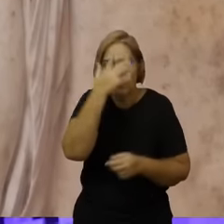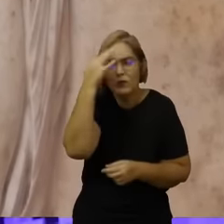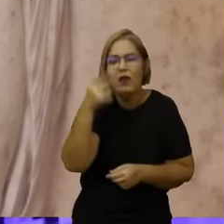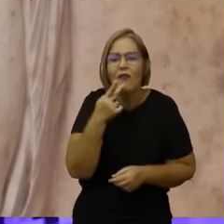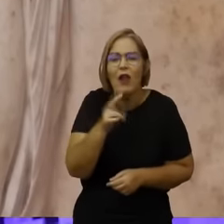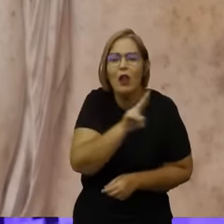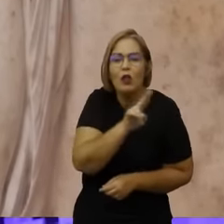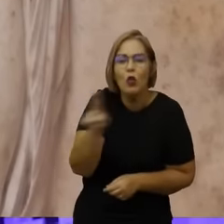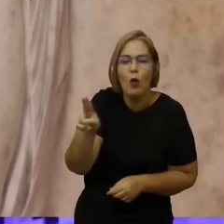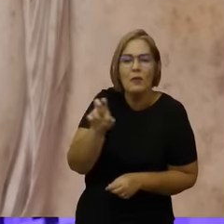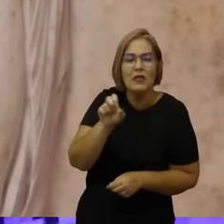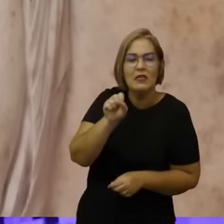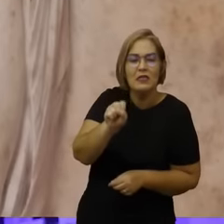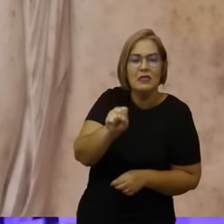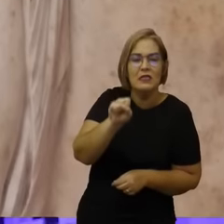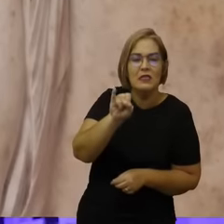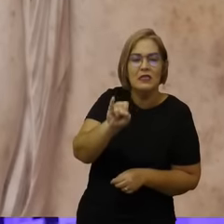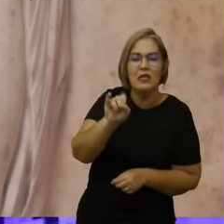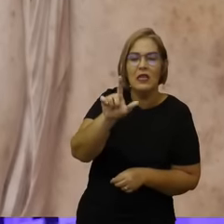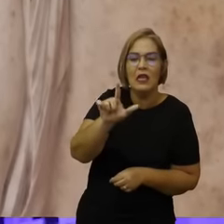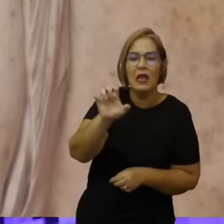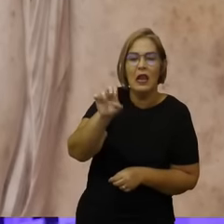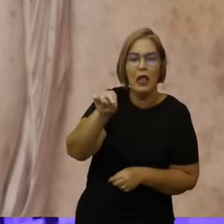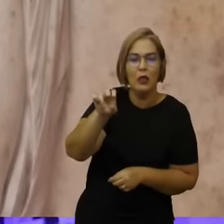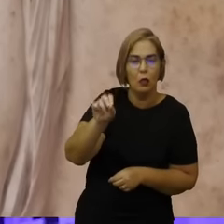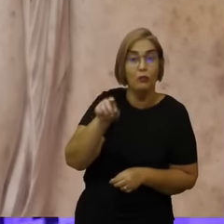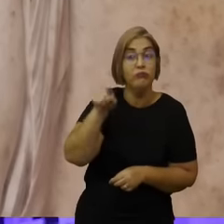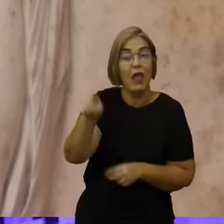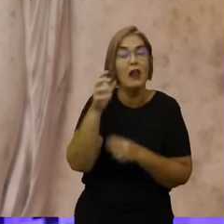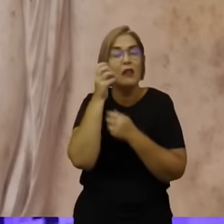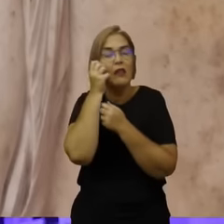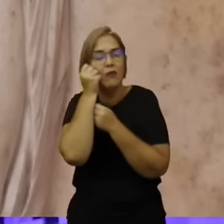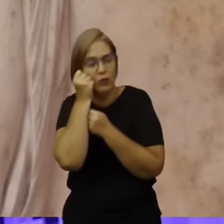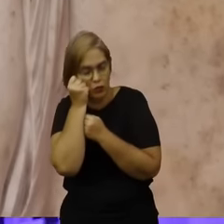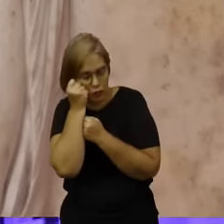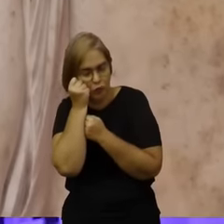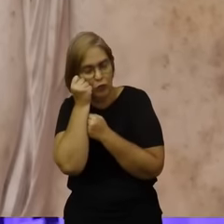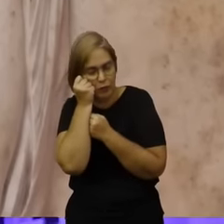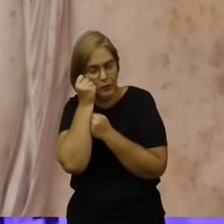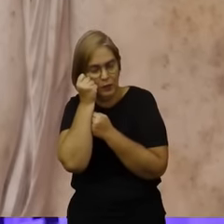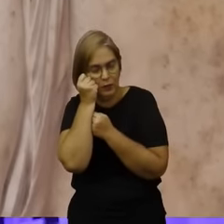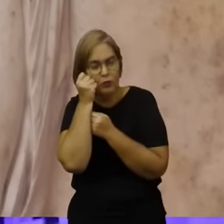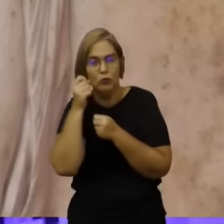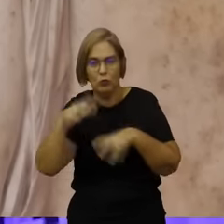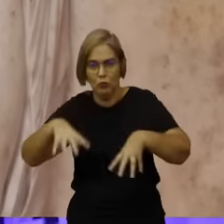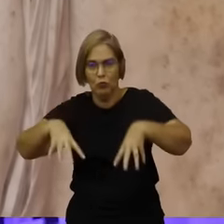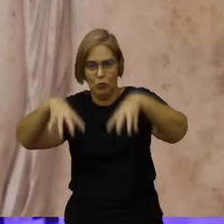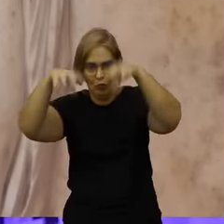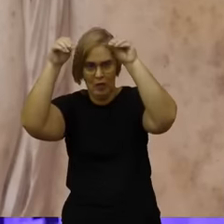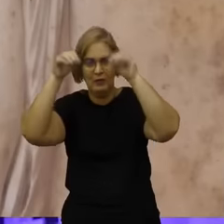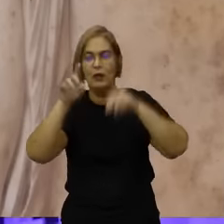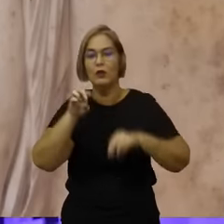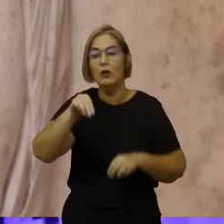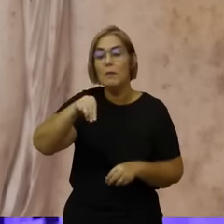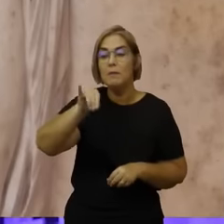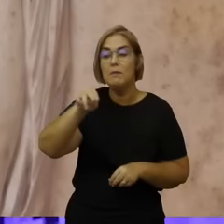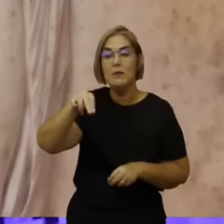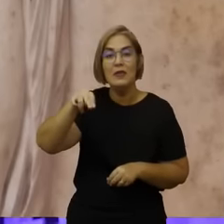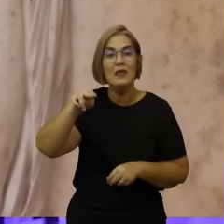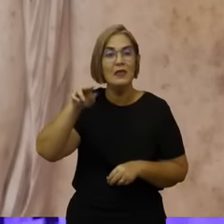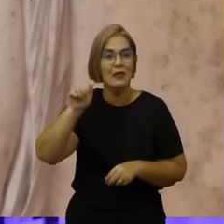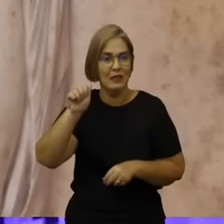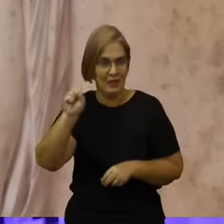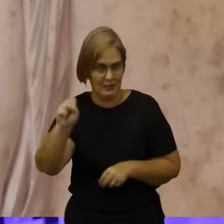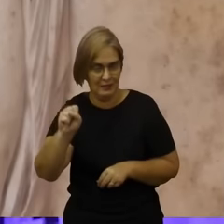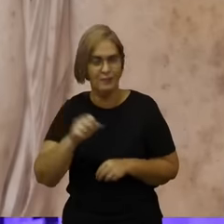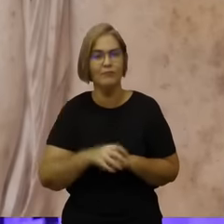estava dormindo eh nos domínios do rei Midas. E então os servos do rei Midas encontram este